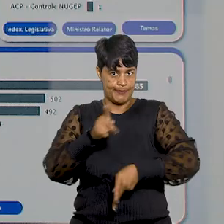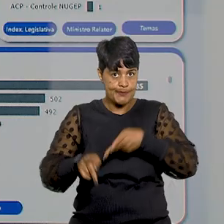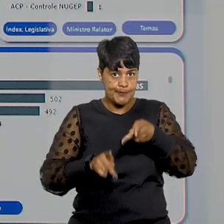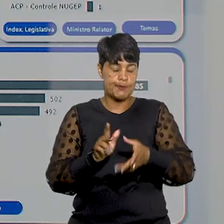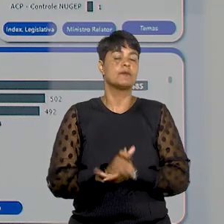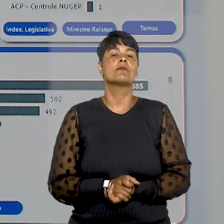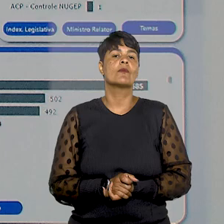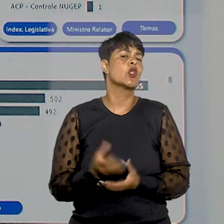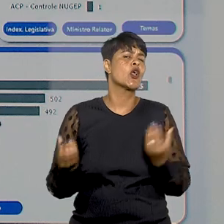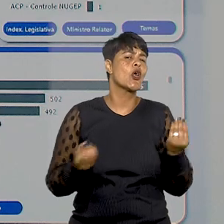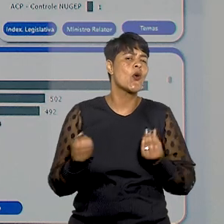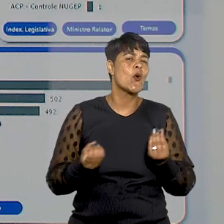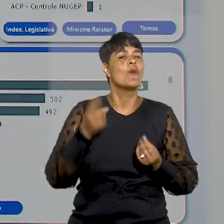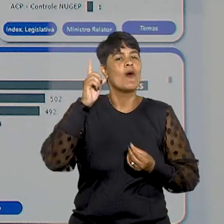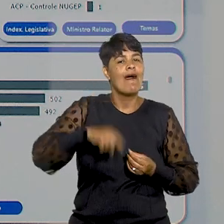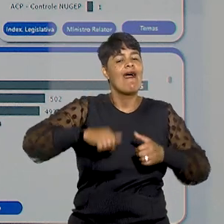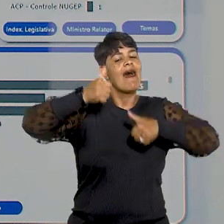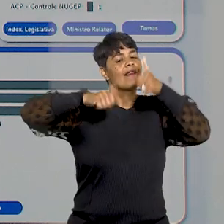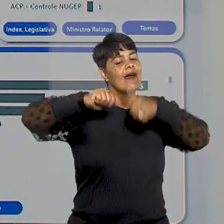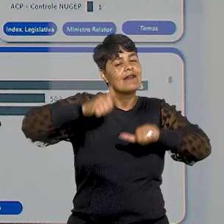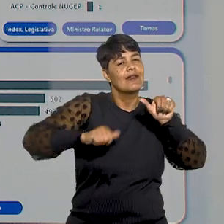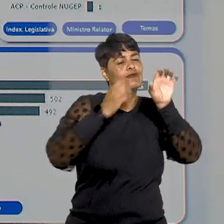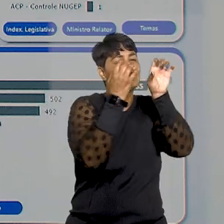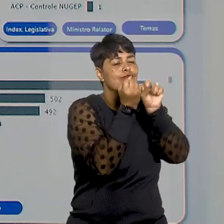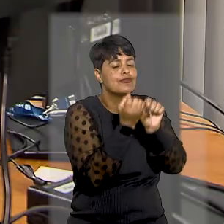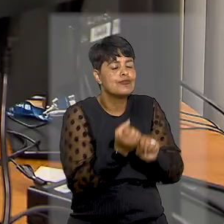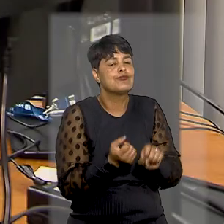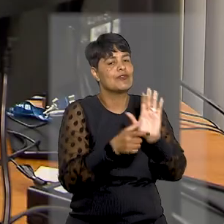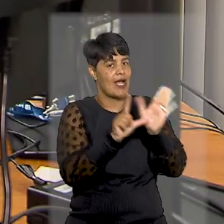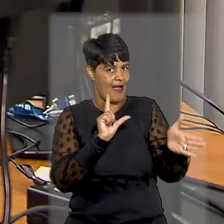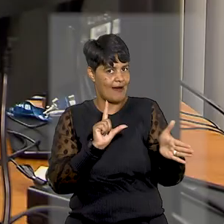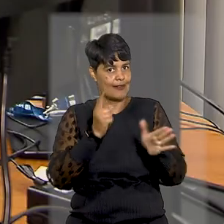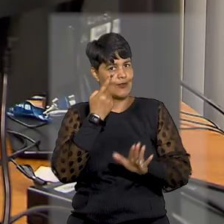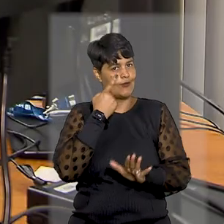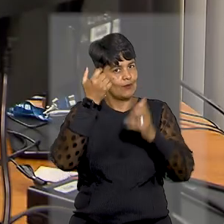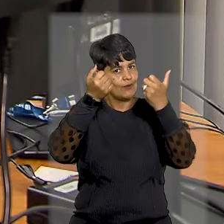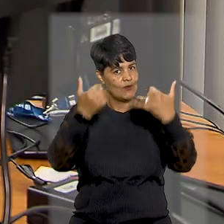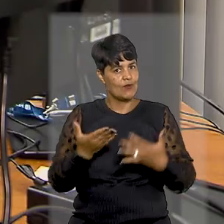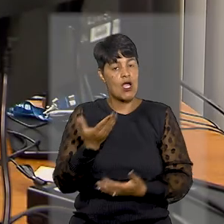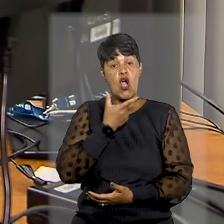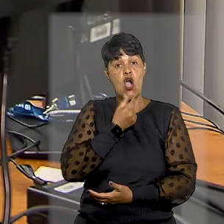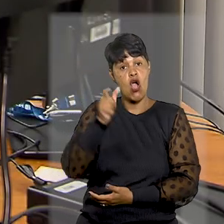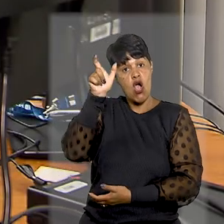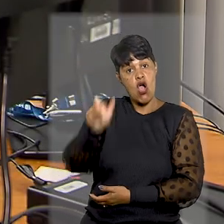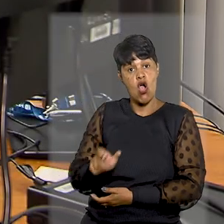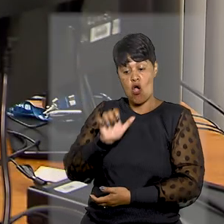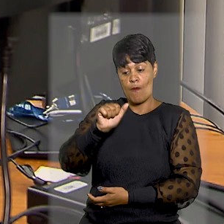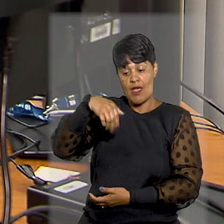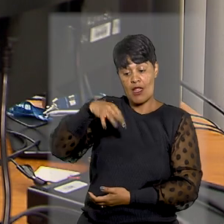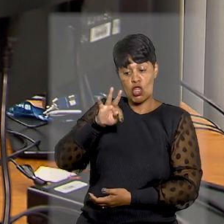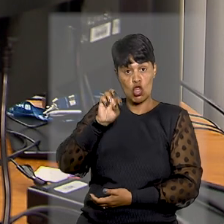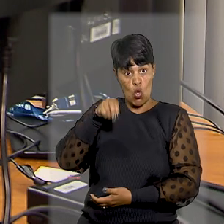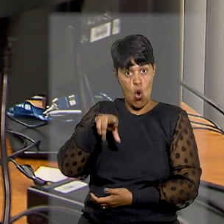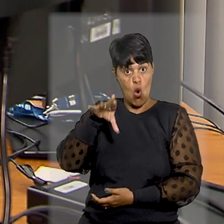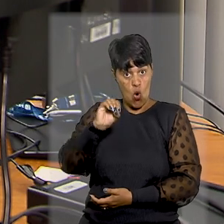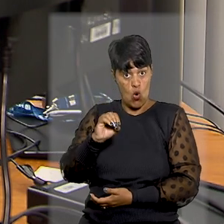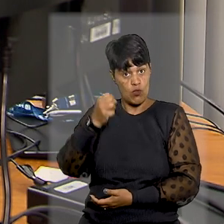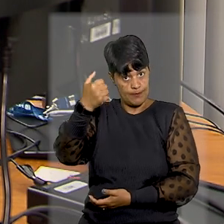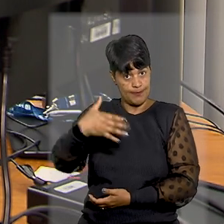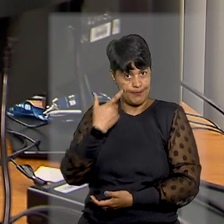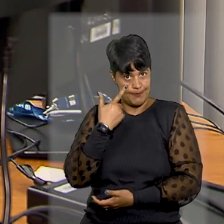e tudo isso por meio da análise de dados é o que explica o titular da secretaria judiciária do tribunal